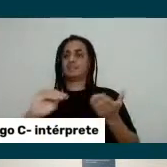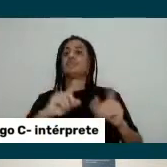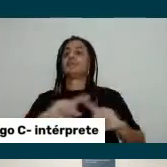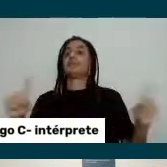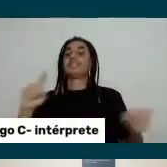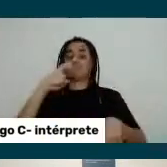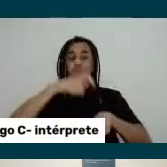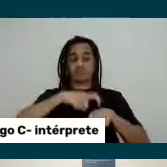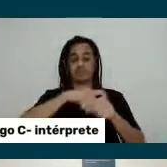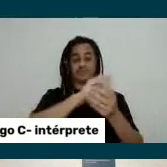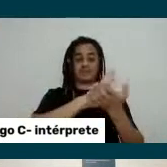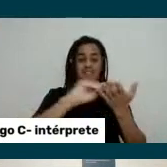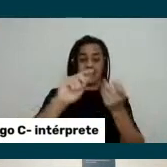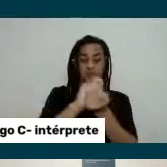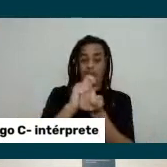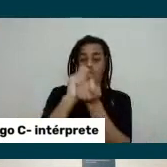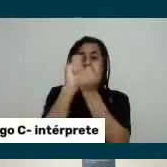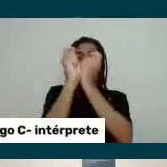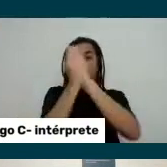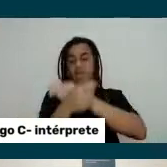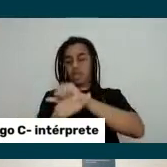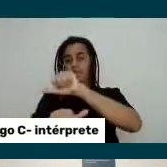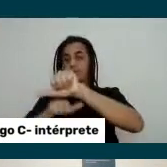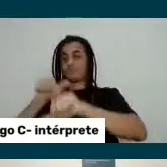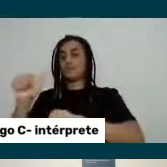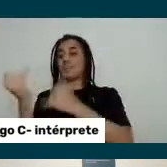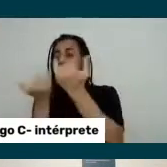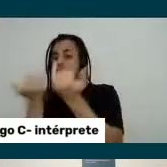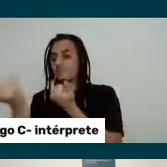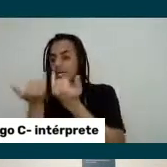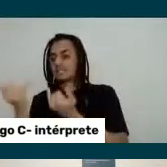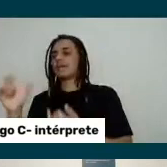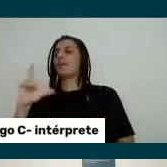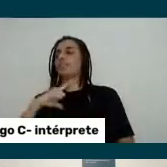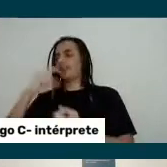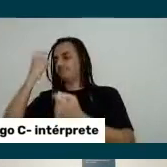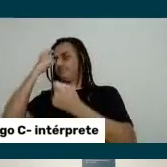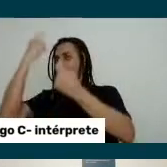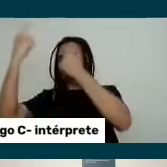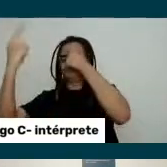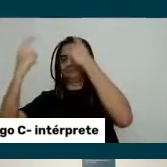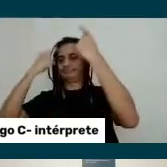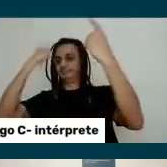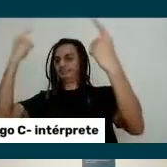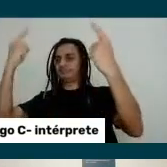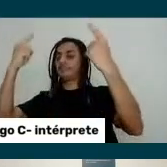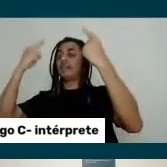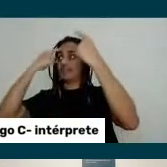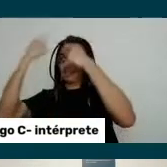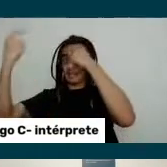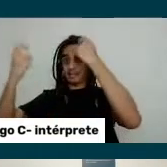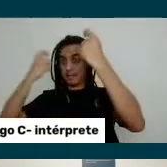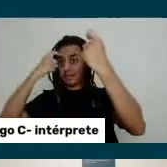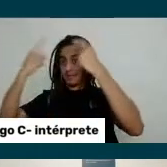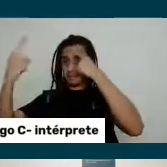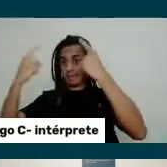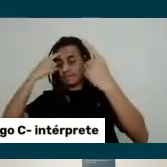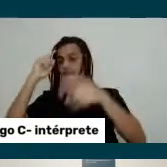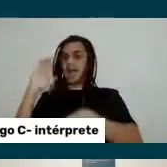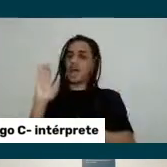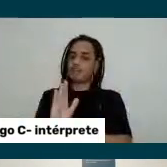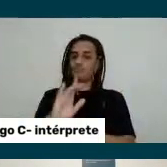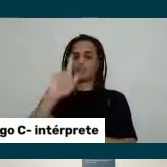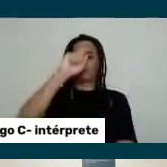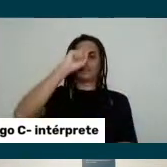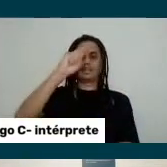vira informação que ele vai ser capaz de gerar insights. E esses insights vão orientar a tomada de